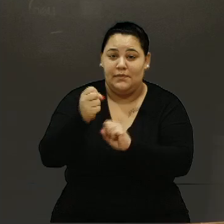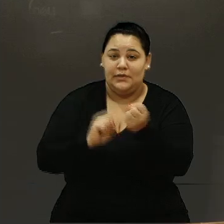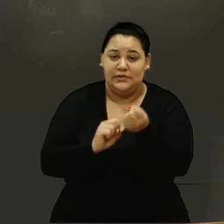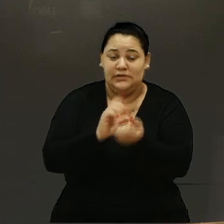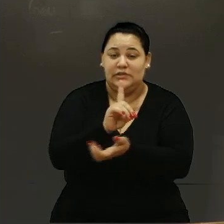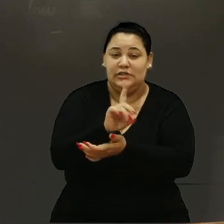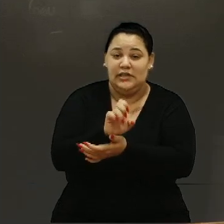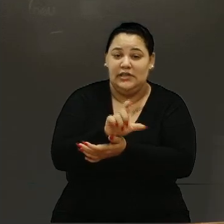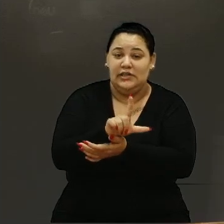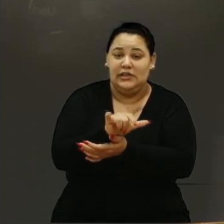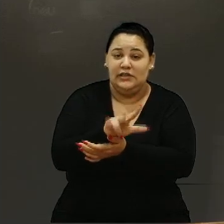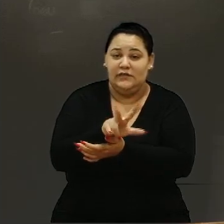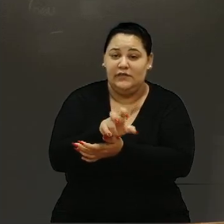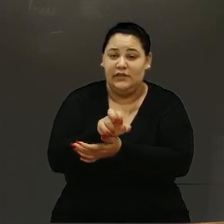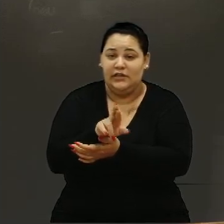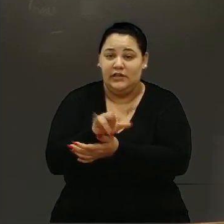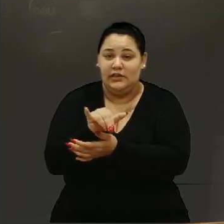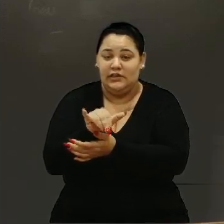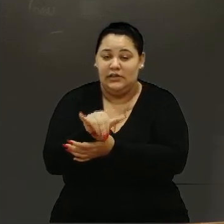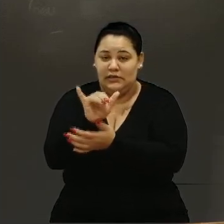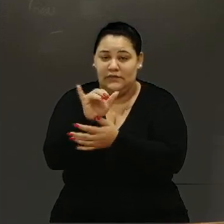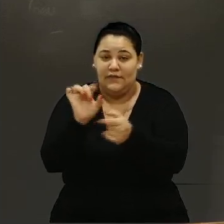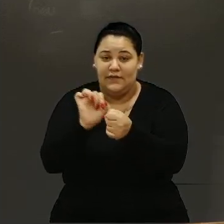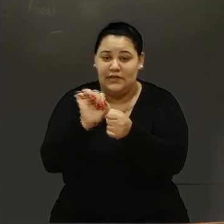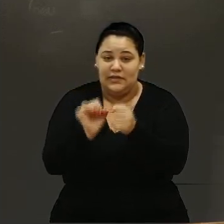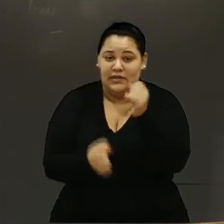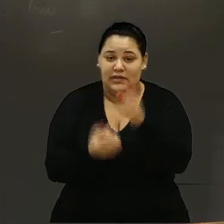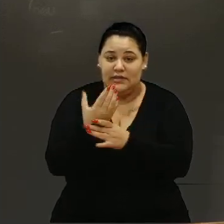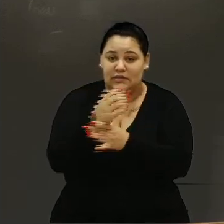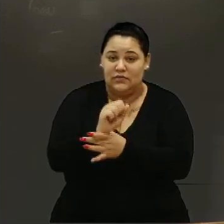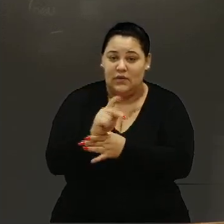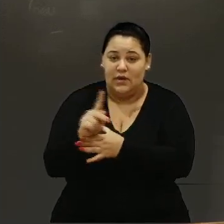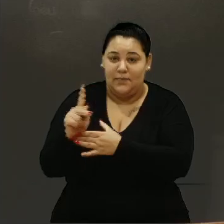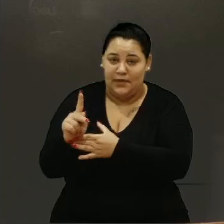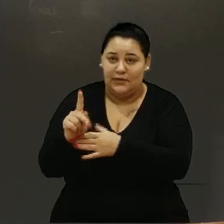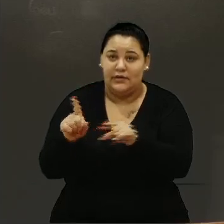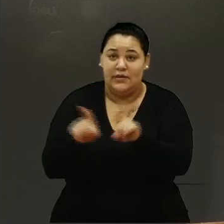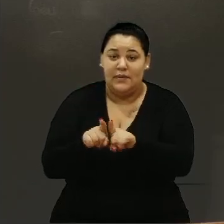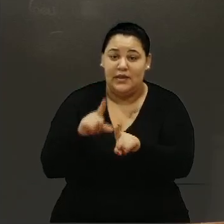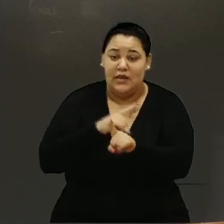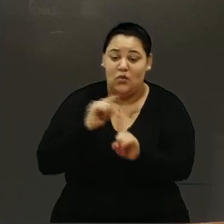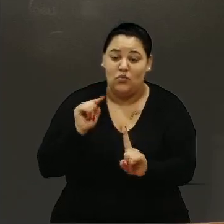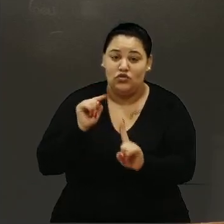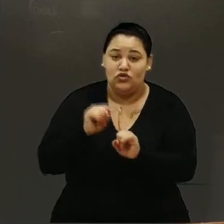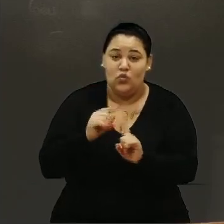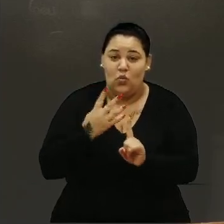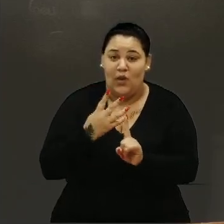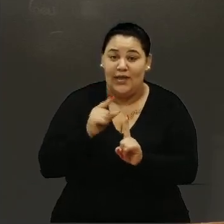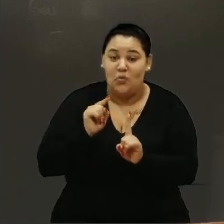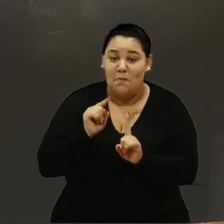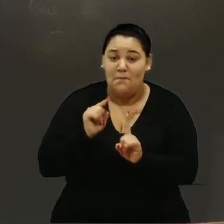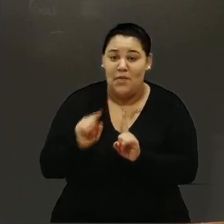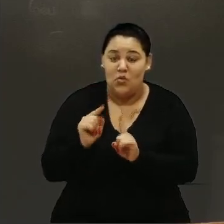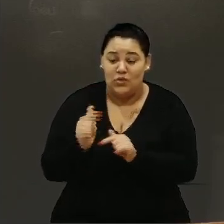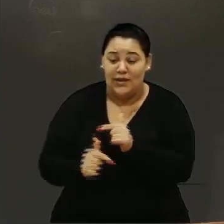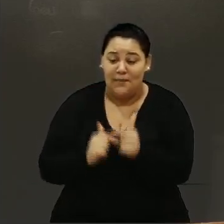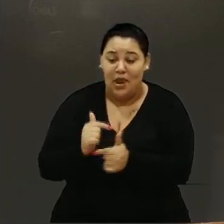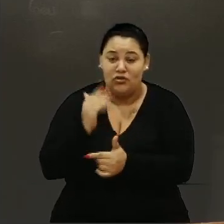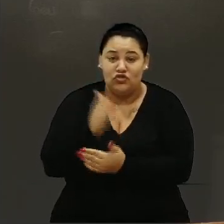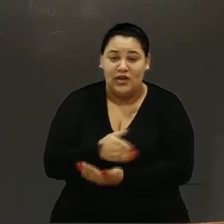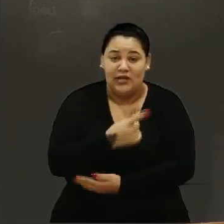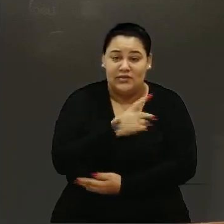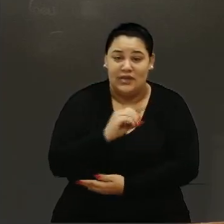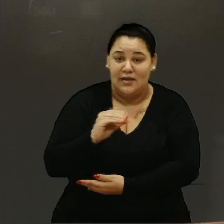que promoverá o lançamento do aplicativo Quetá, com previsão de 4 mil empregos diretos e 100 mil